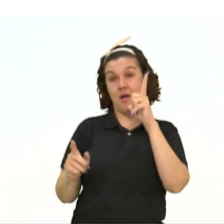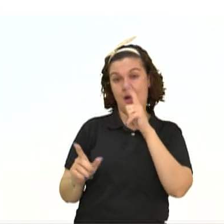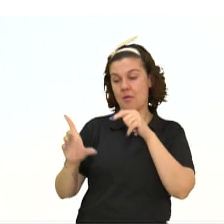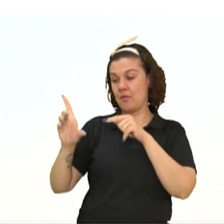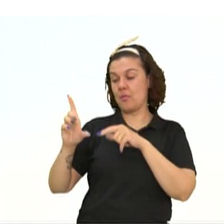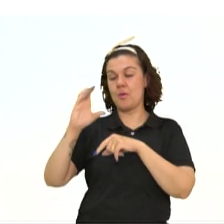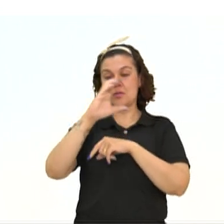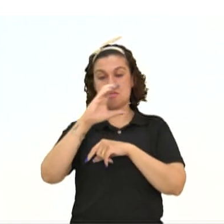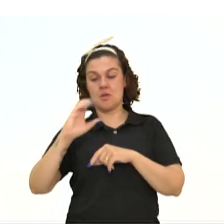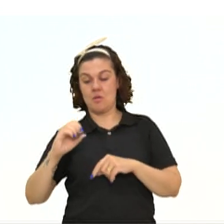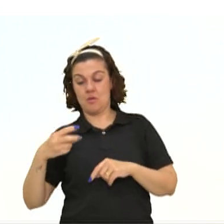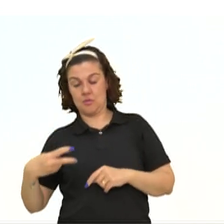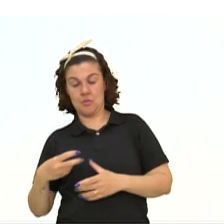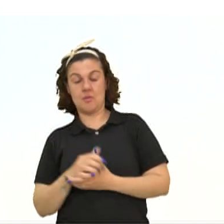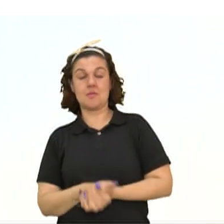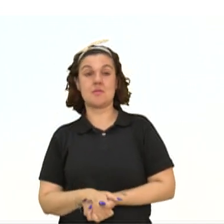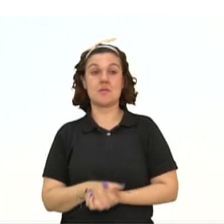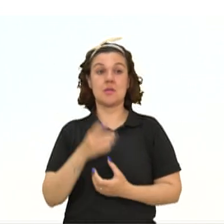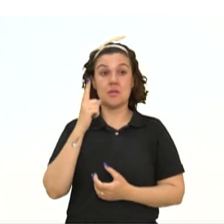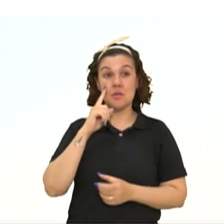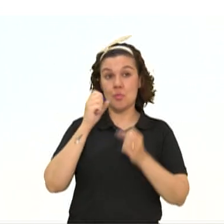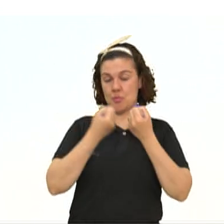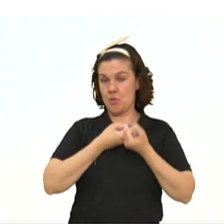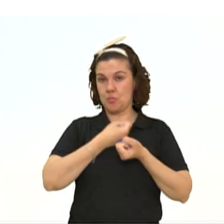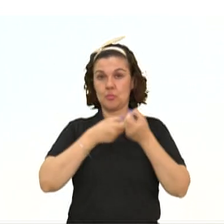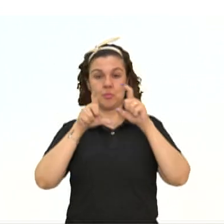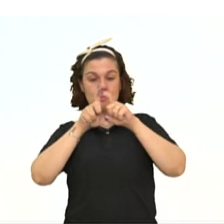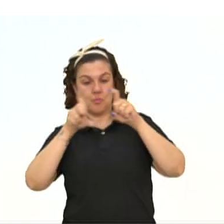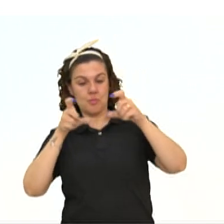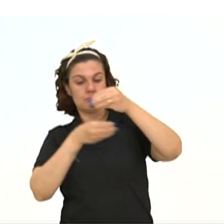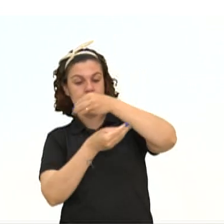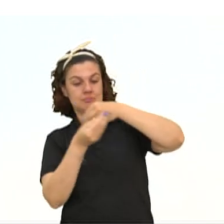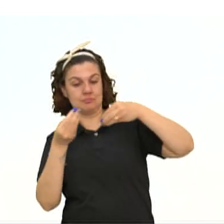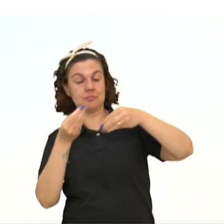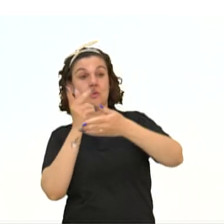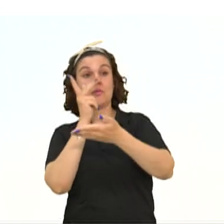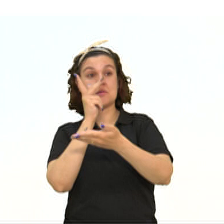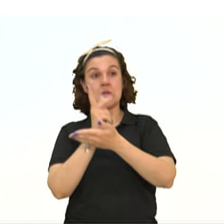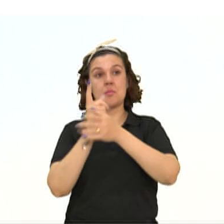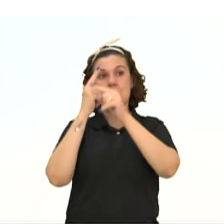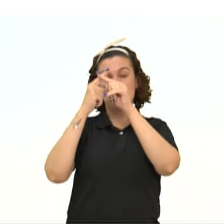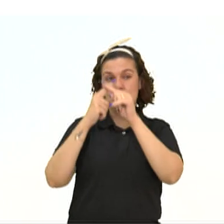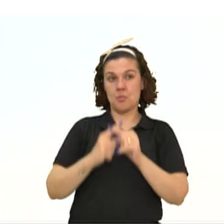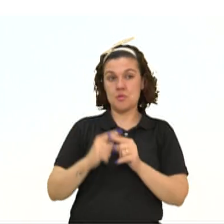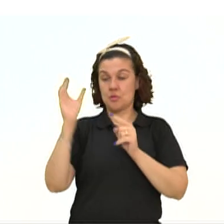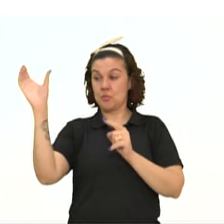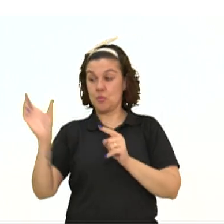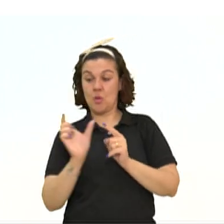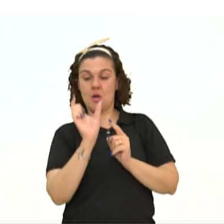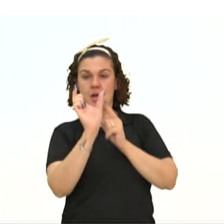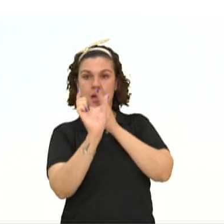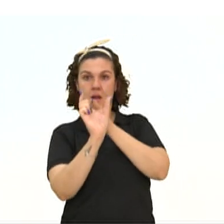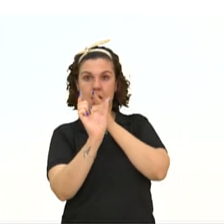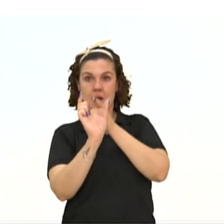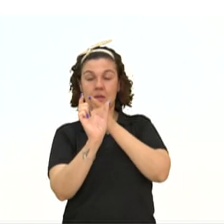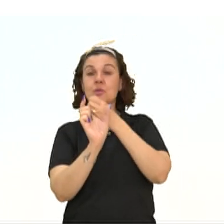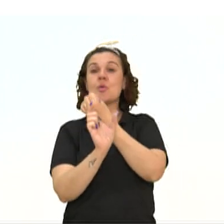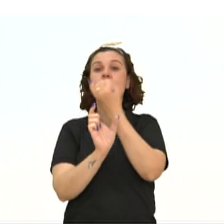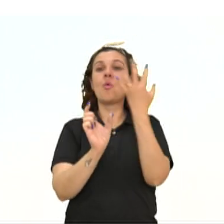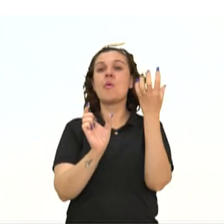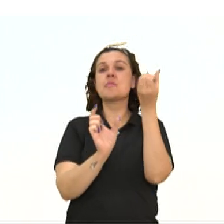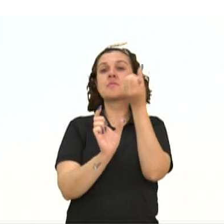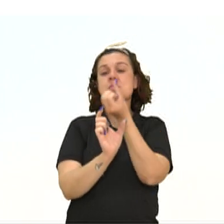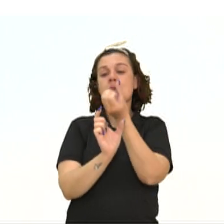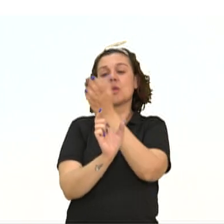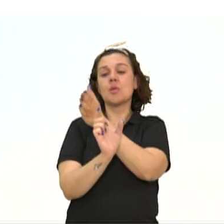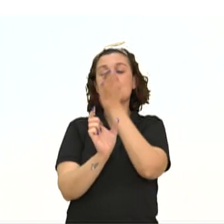carbono. O exercício me deu o valor lá nos dados. Lembre sempre que você precisa multiplicar pelo coeficiente estequiométrico, que é o número